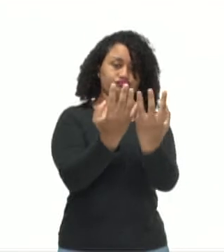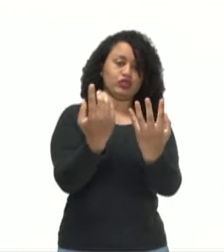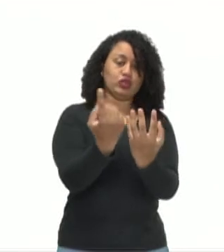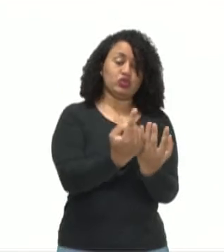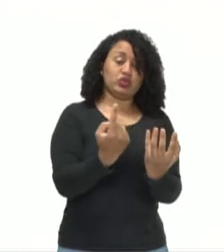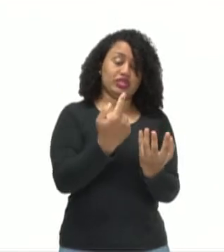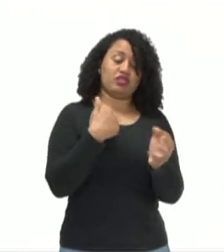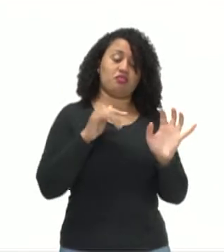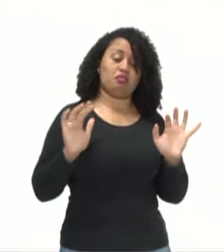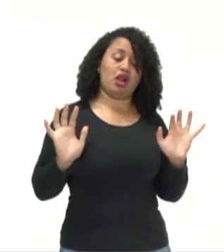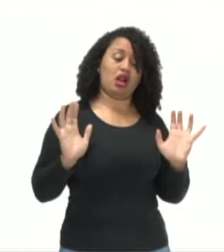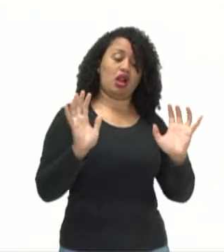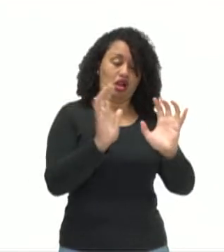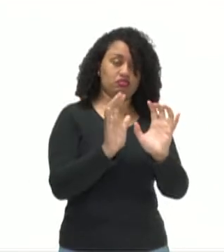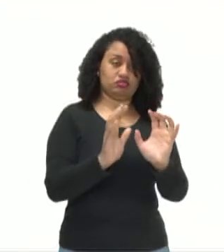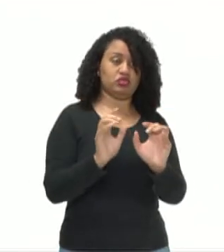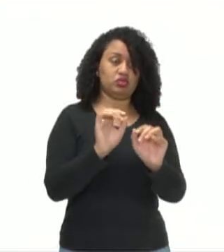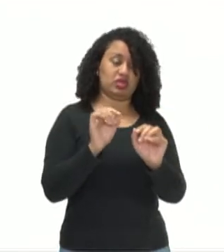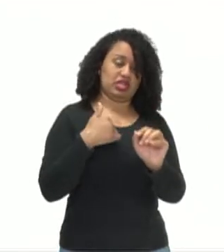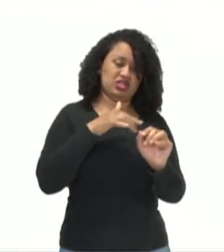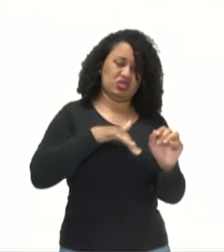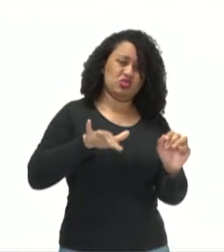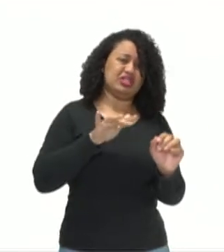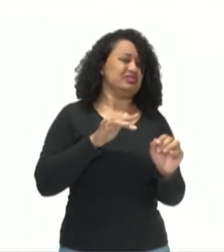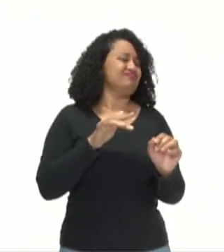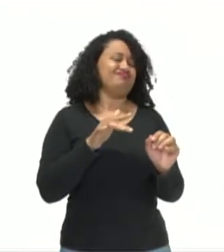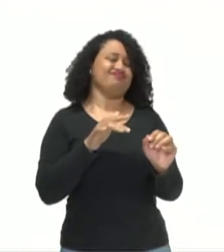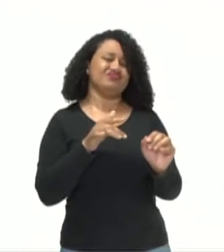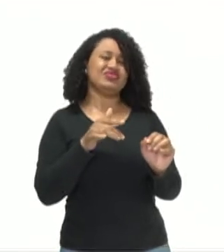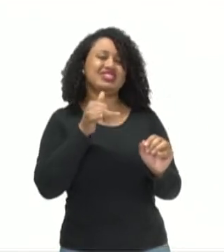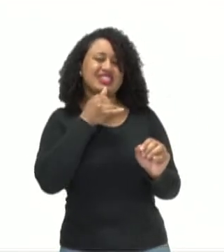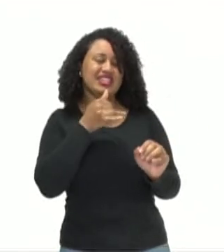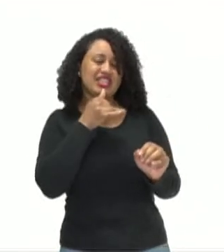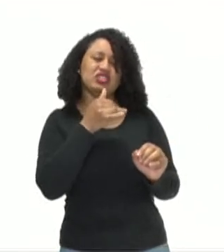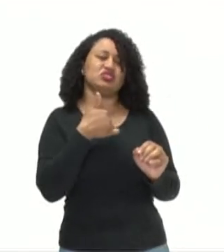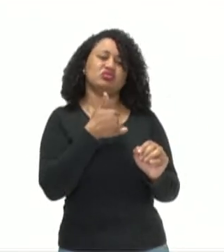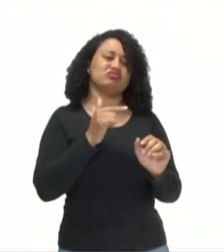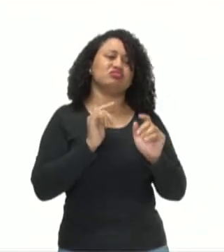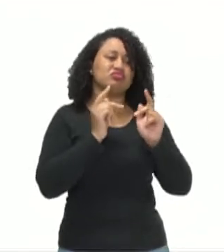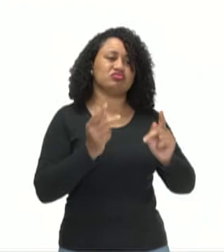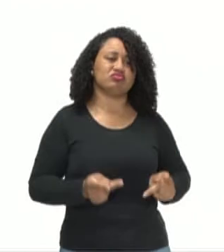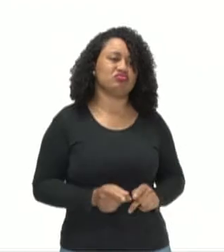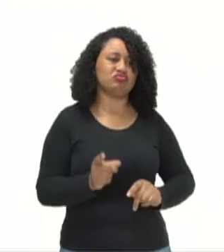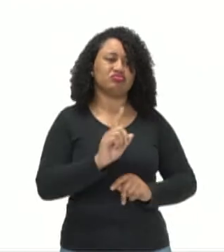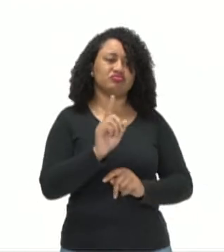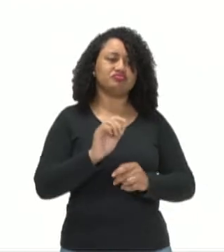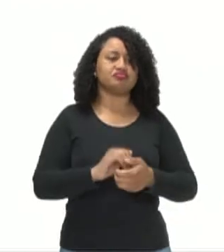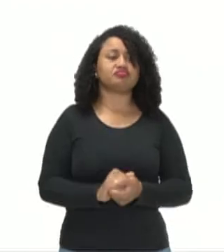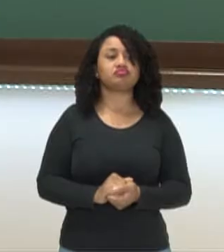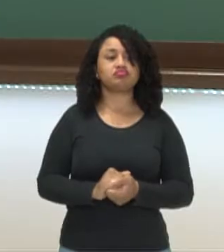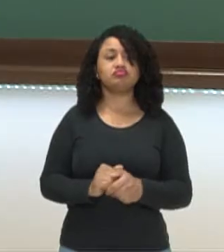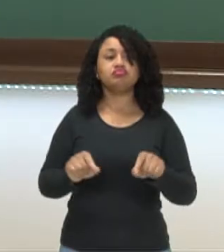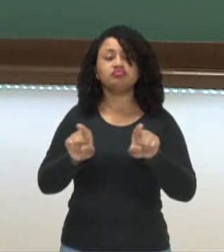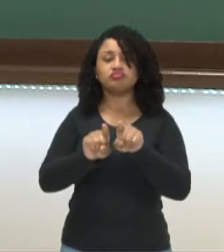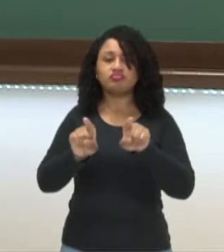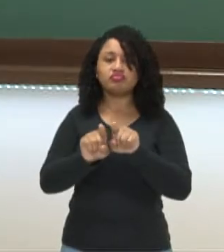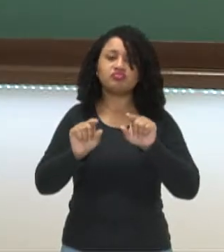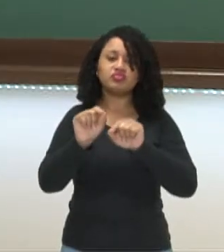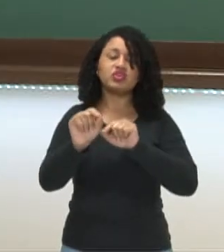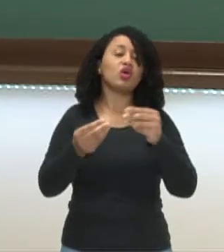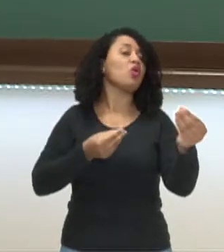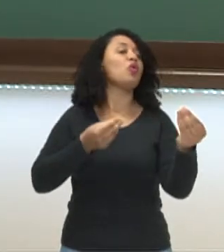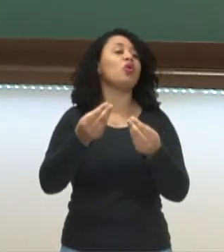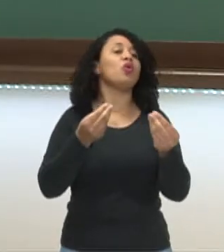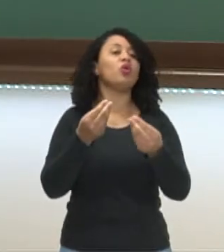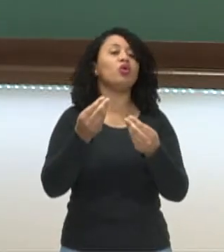ficavam concentrados sob condições desumanas de vida. Então, e também vamos falar aí como que operava